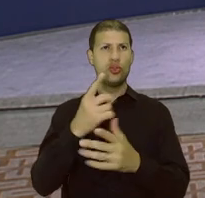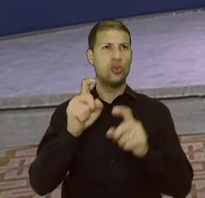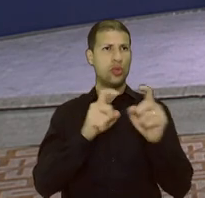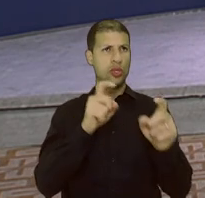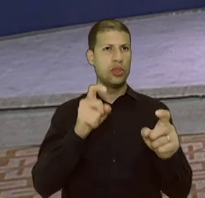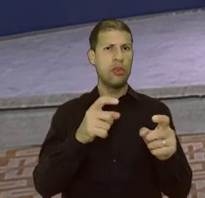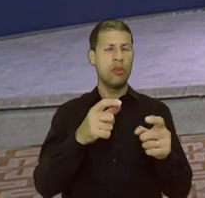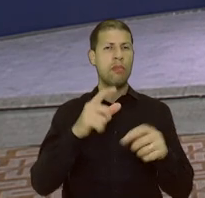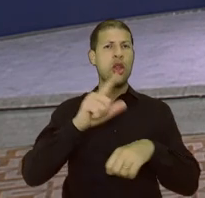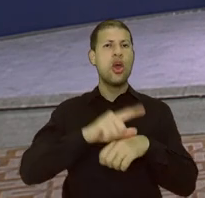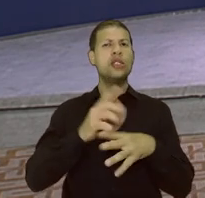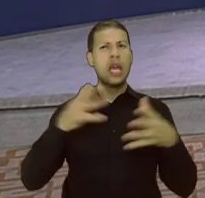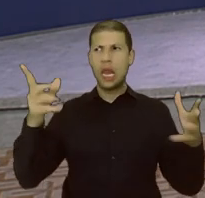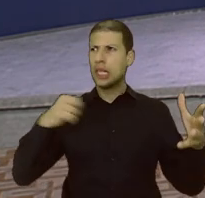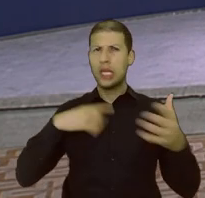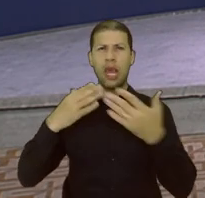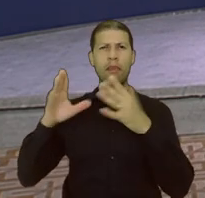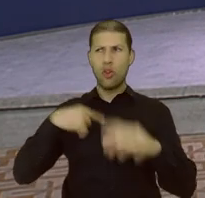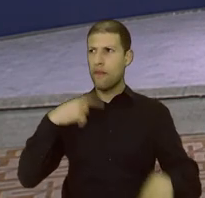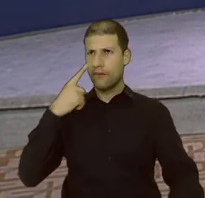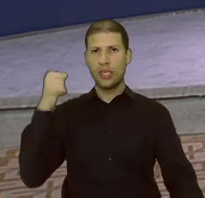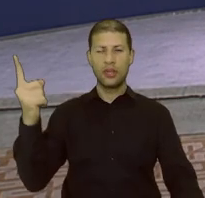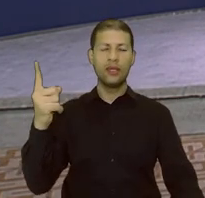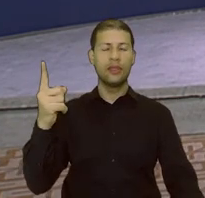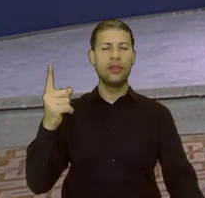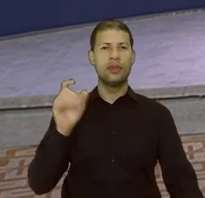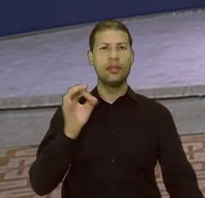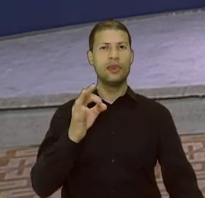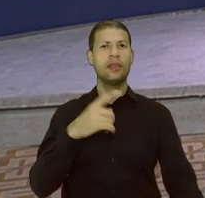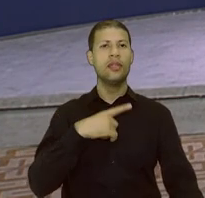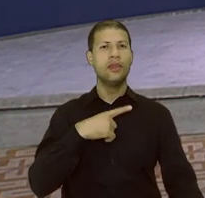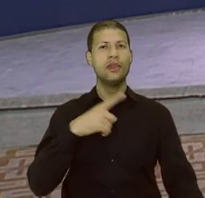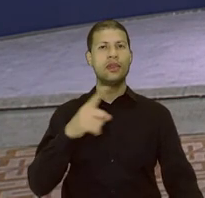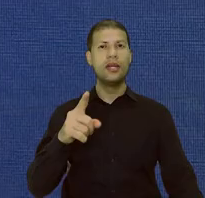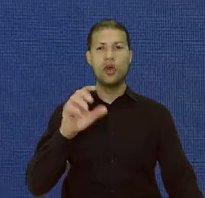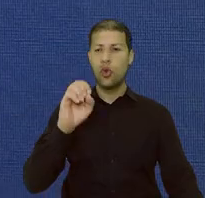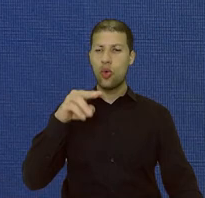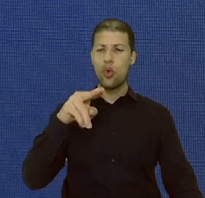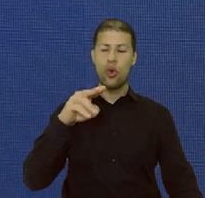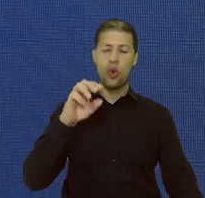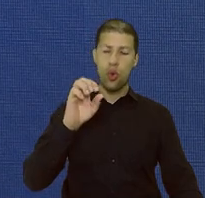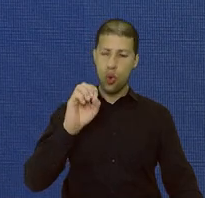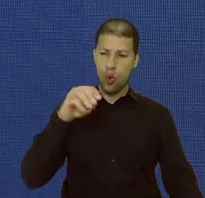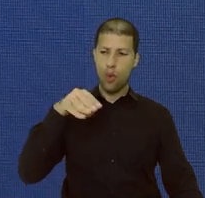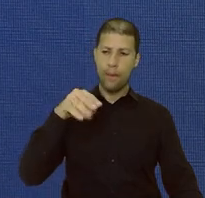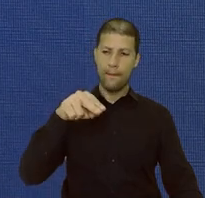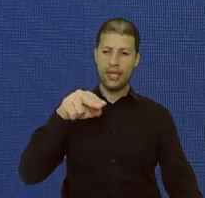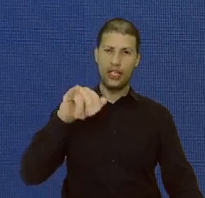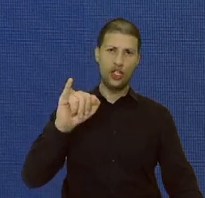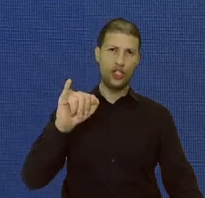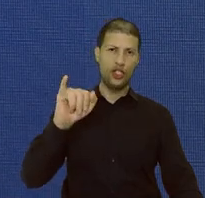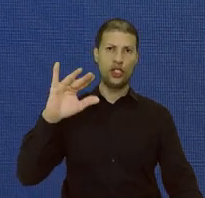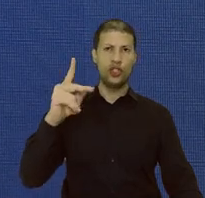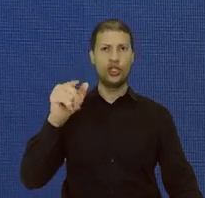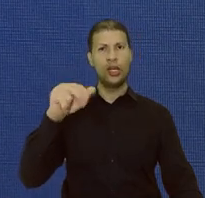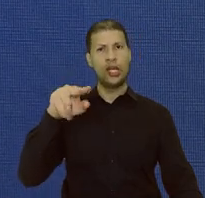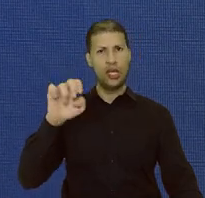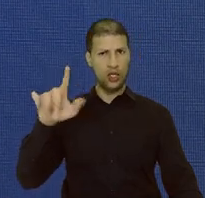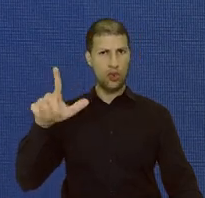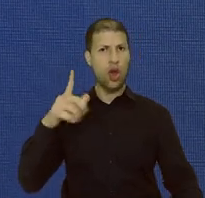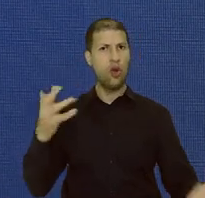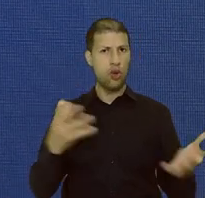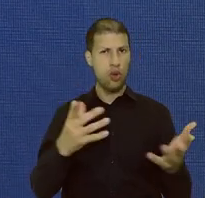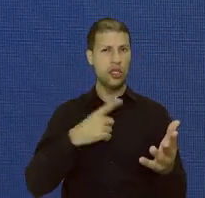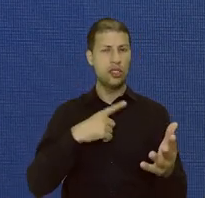física recente aí passei na frente exatamente então a gente tá no one agora eh E então batendo de frente um pouco aí com